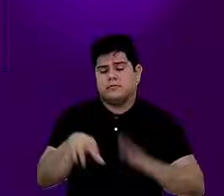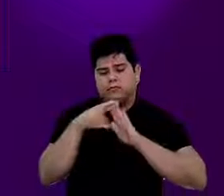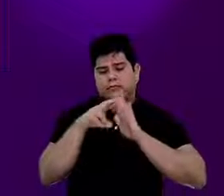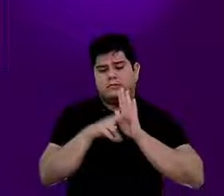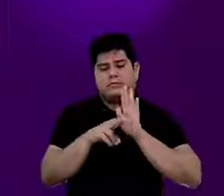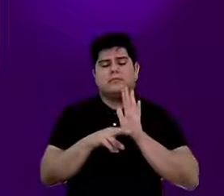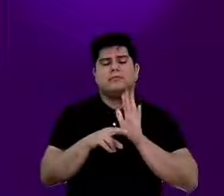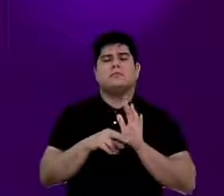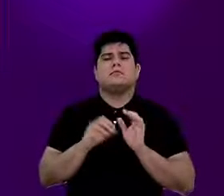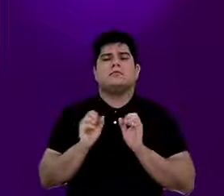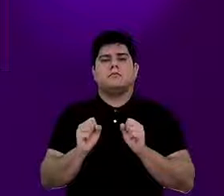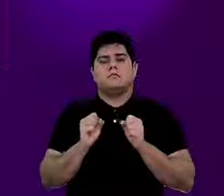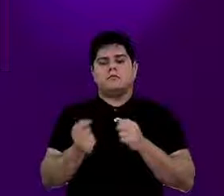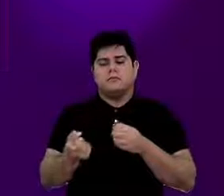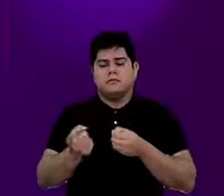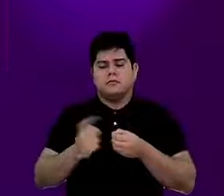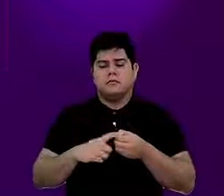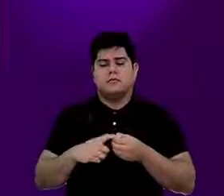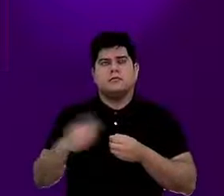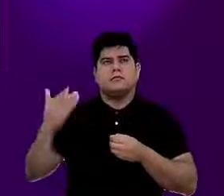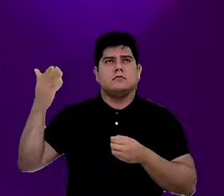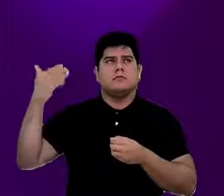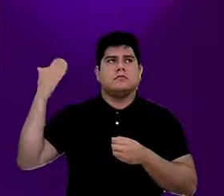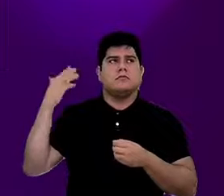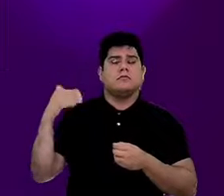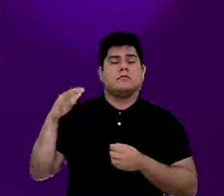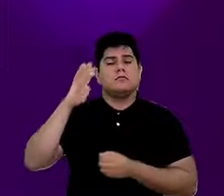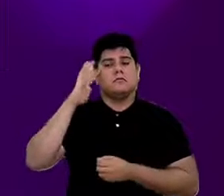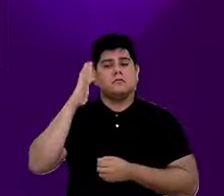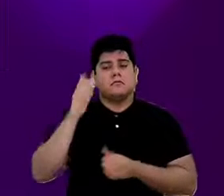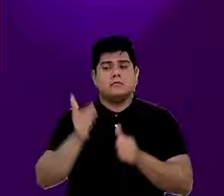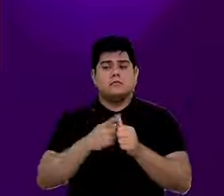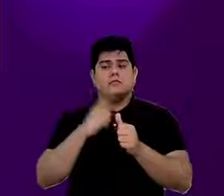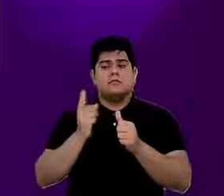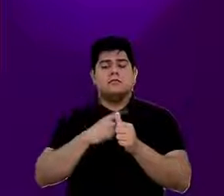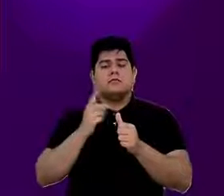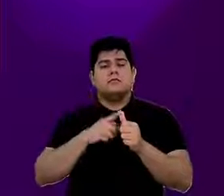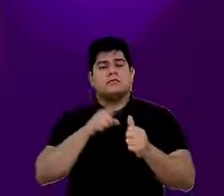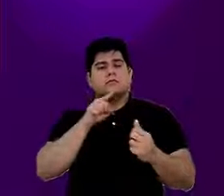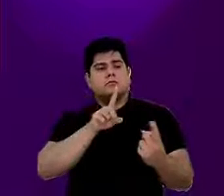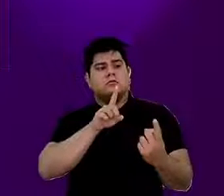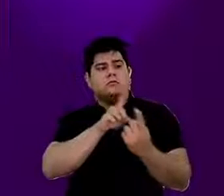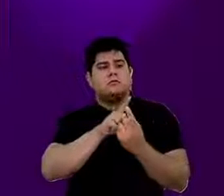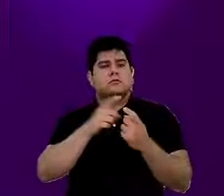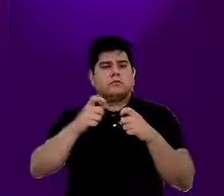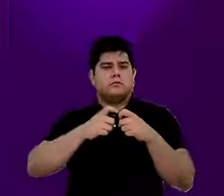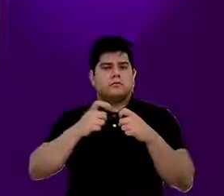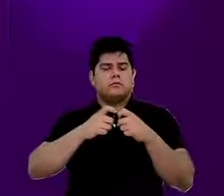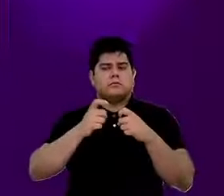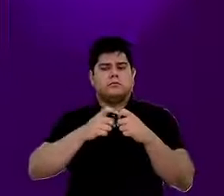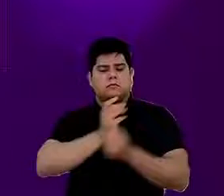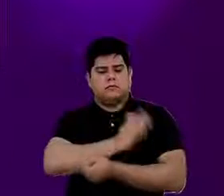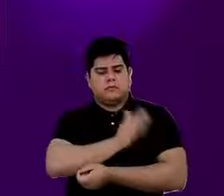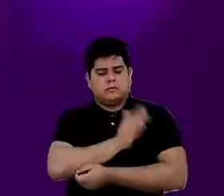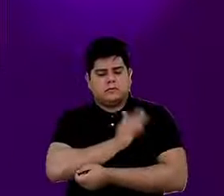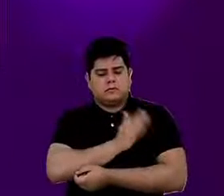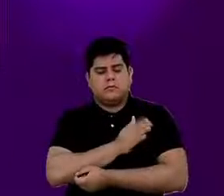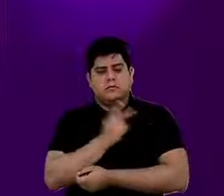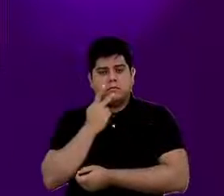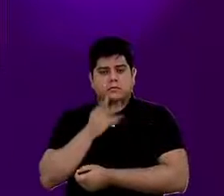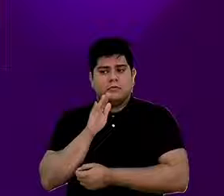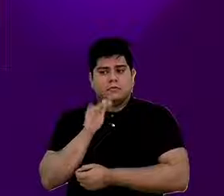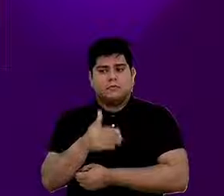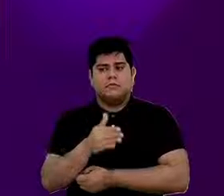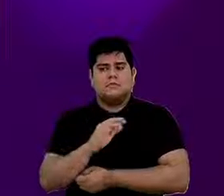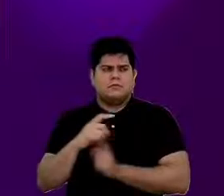a gente pode voltar um pouco no tempo e pensar que essa primeira abordagem na medicina, na cardiologia, falando especificamente, não